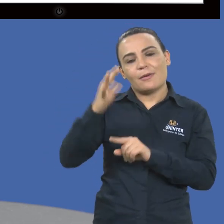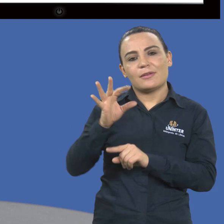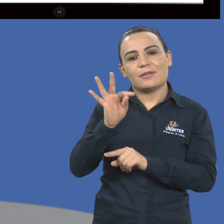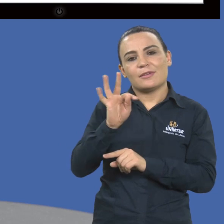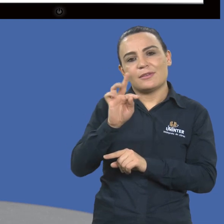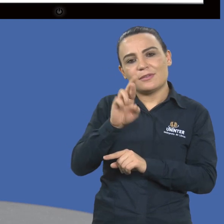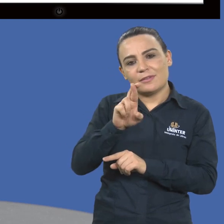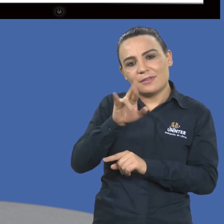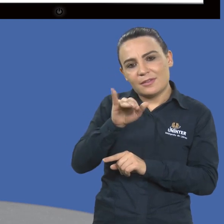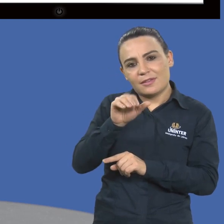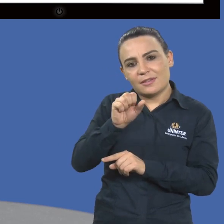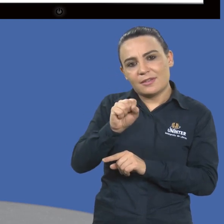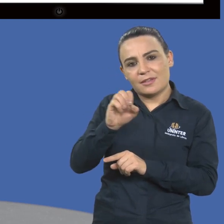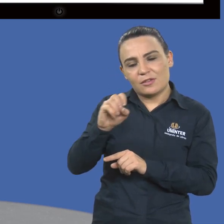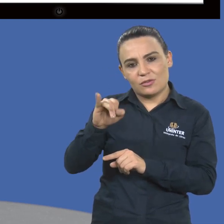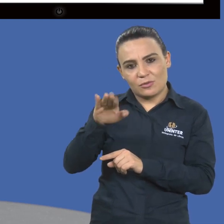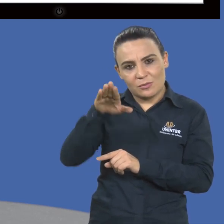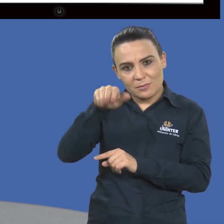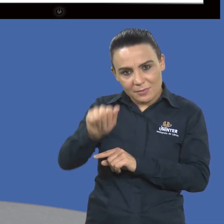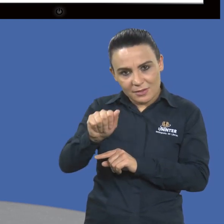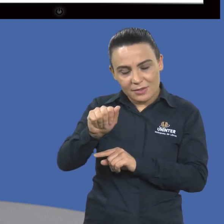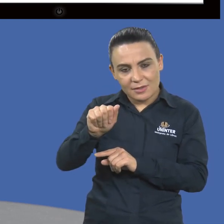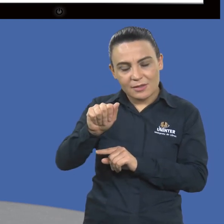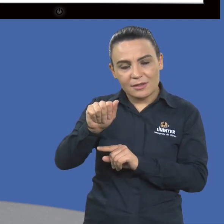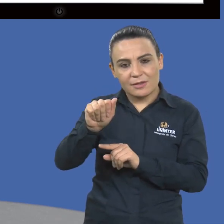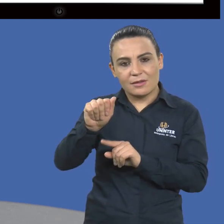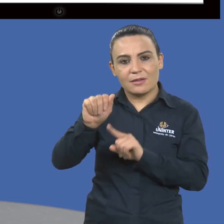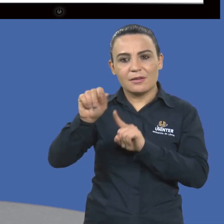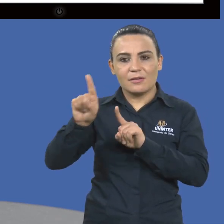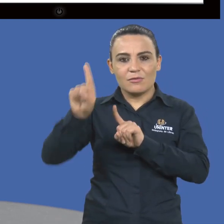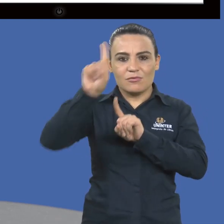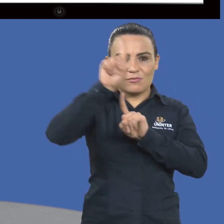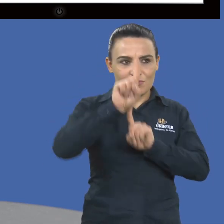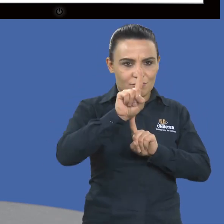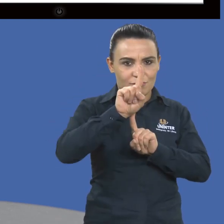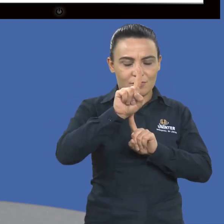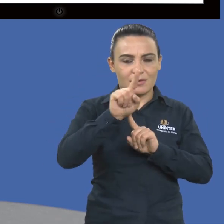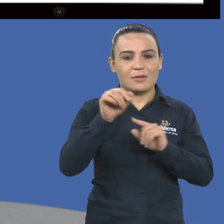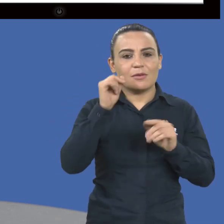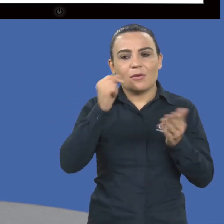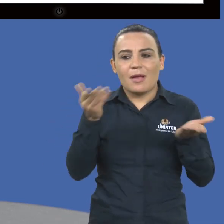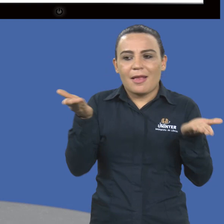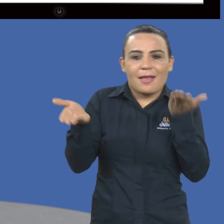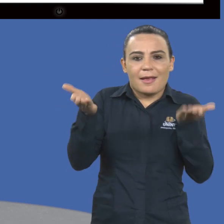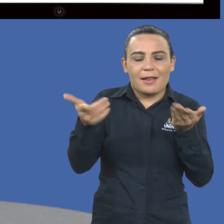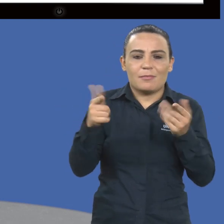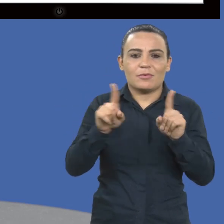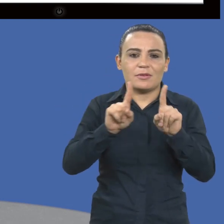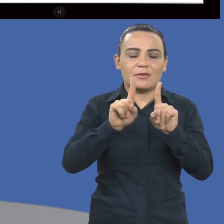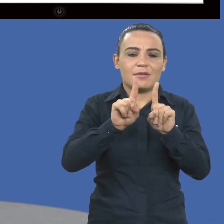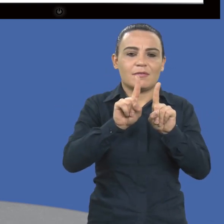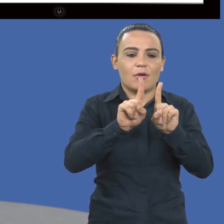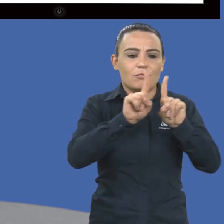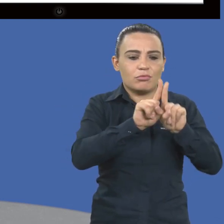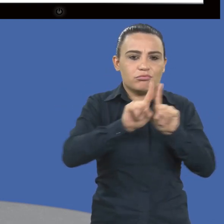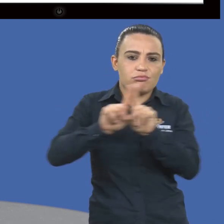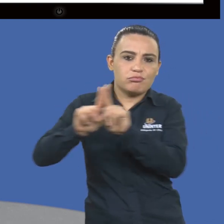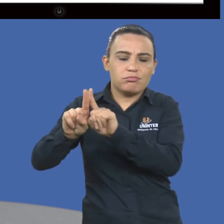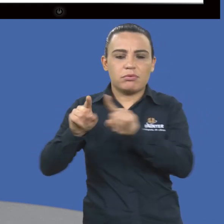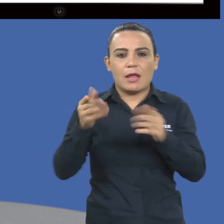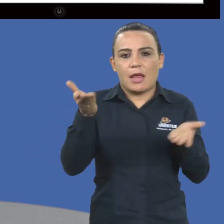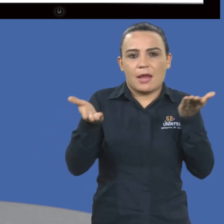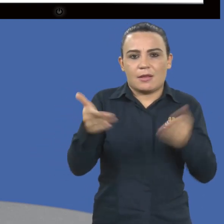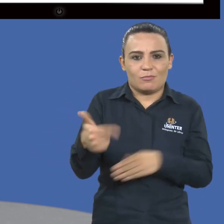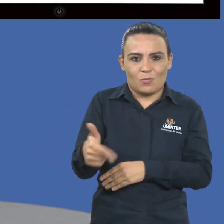uma trissomia do cromossomo 21 por translocação não equilibrada.